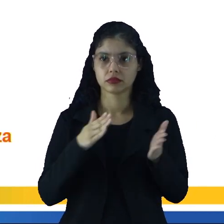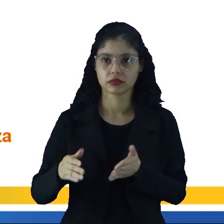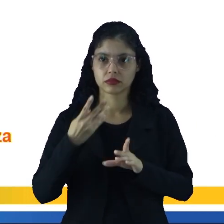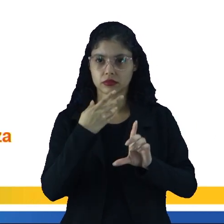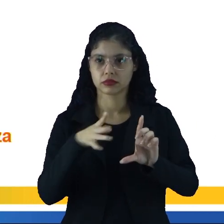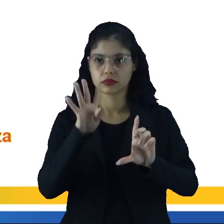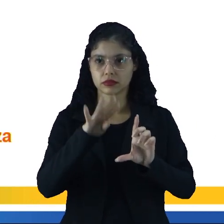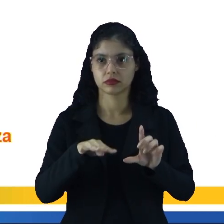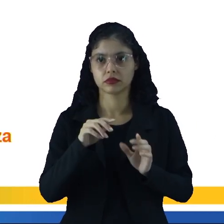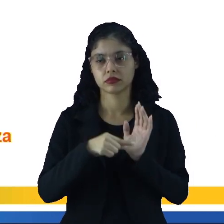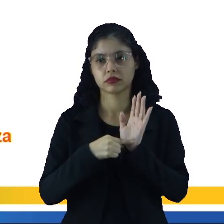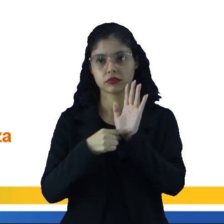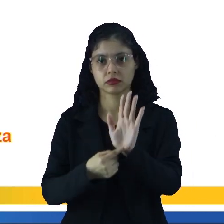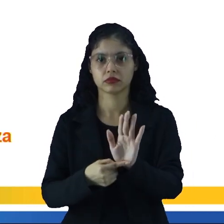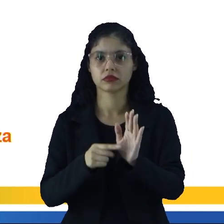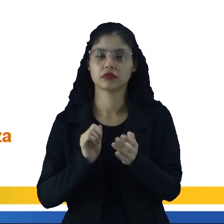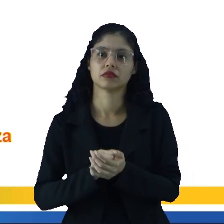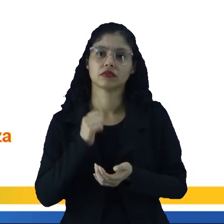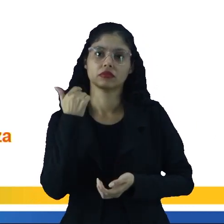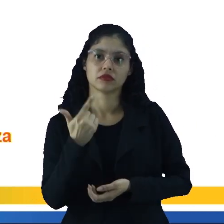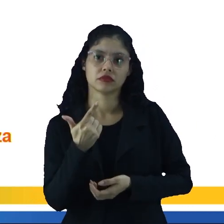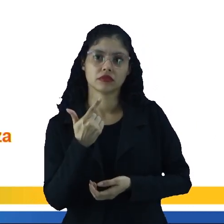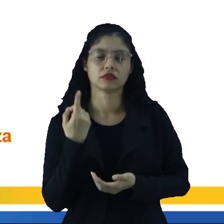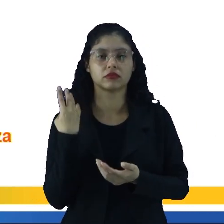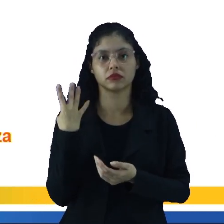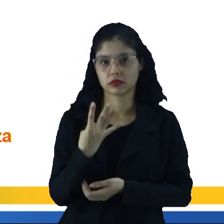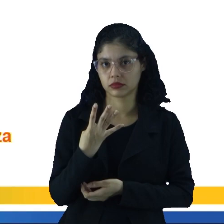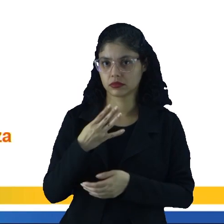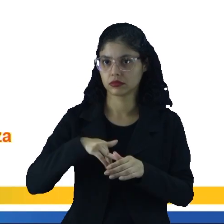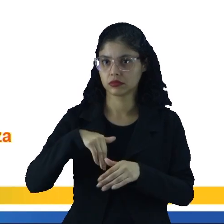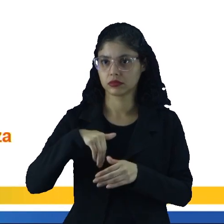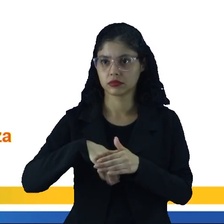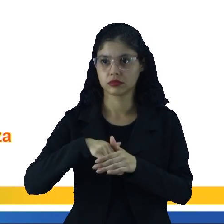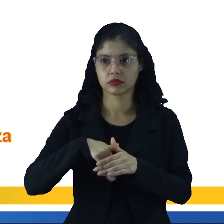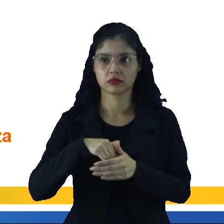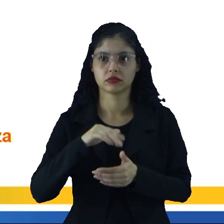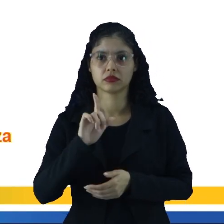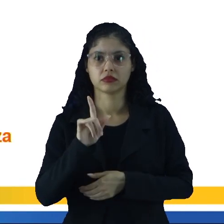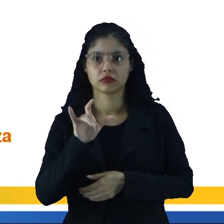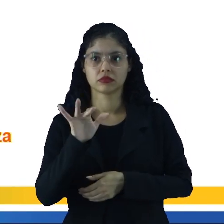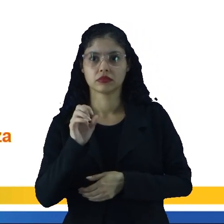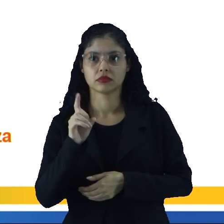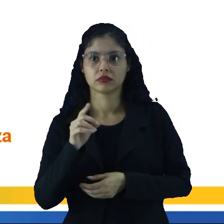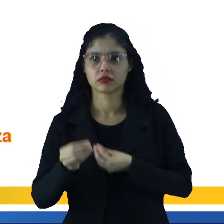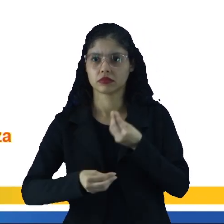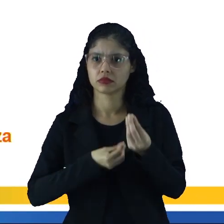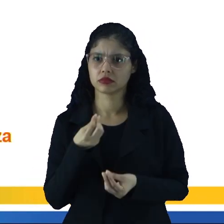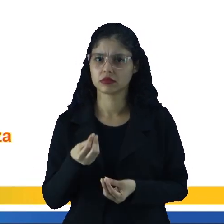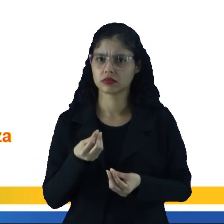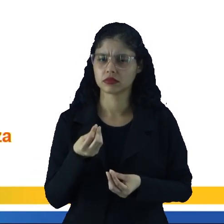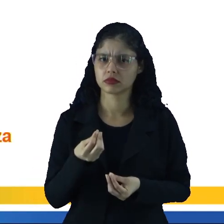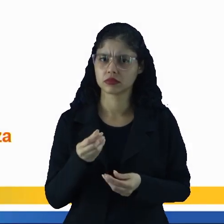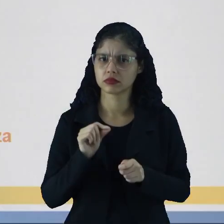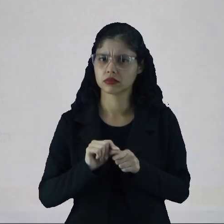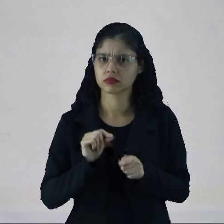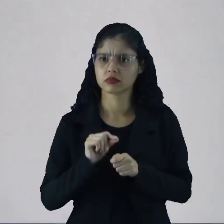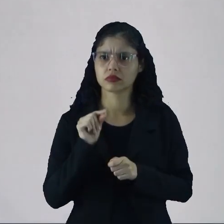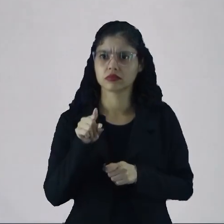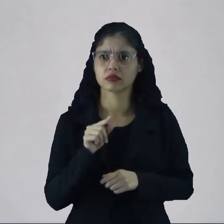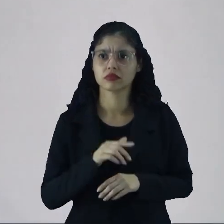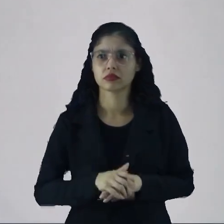da tabela, ele vai dizer que em 2 jogos fizeram 4 gols. Mas como é que você fez 4 gols aí?